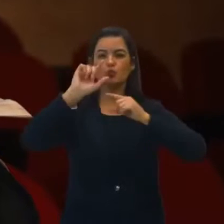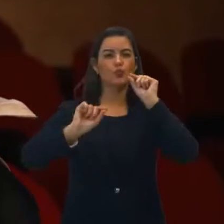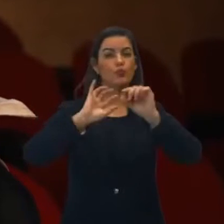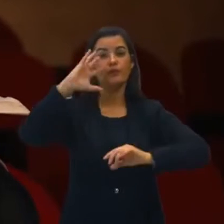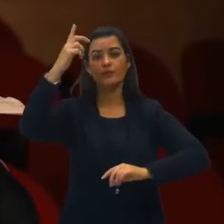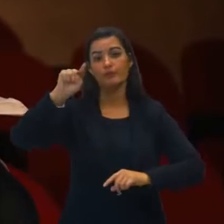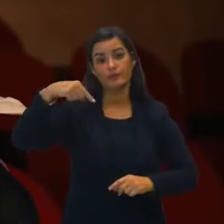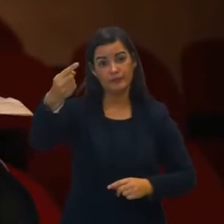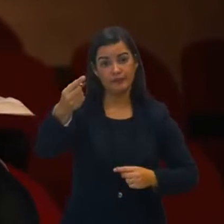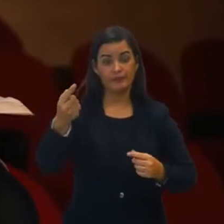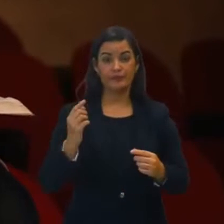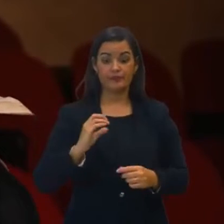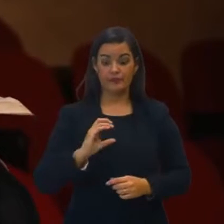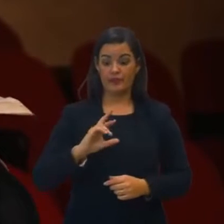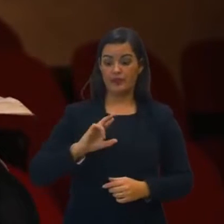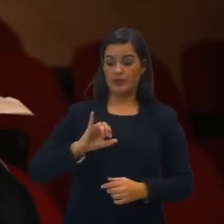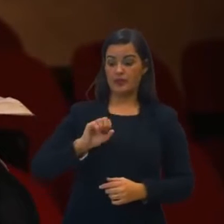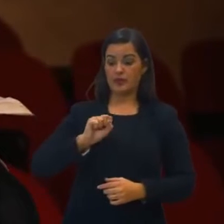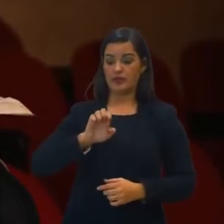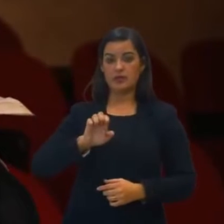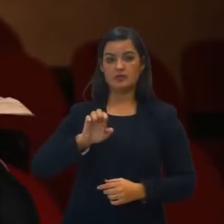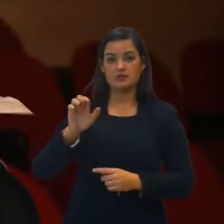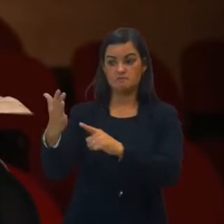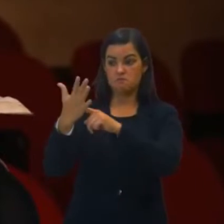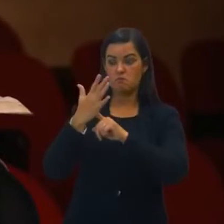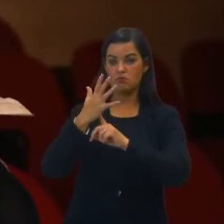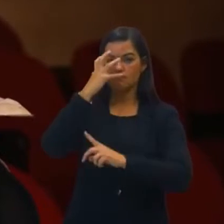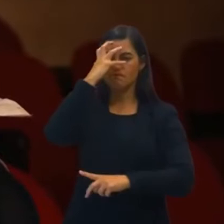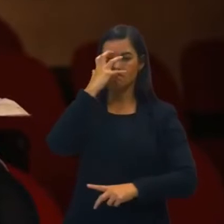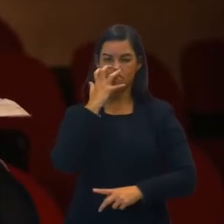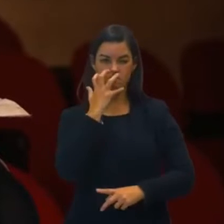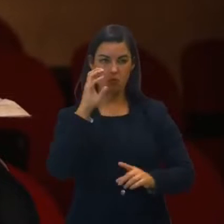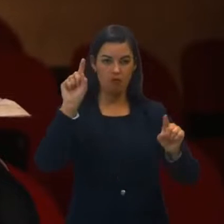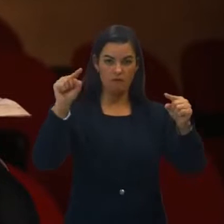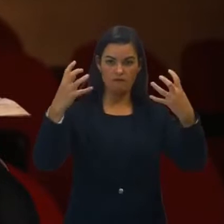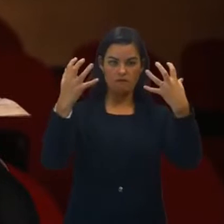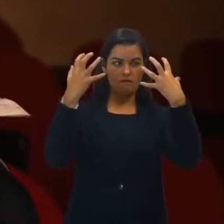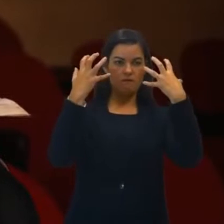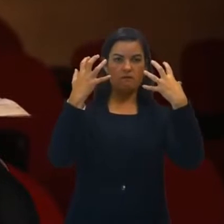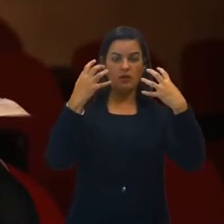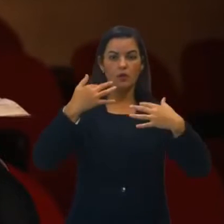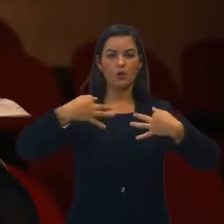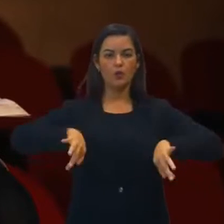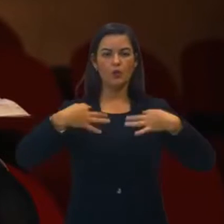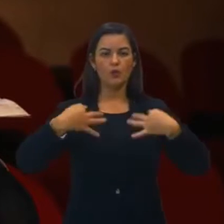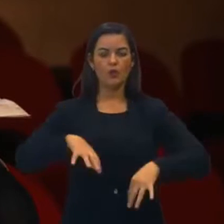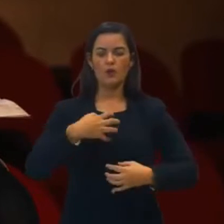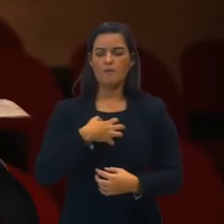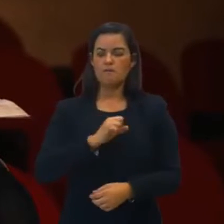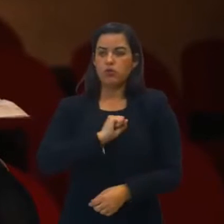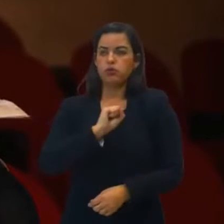A crise mostra para todos nós a sua carranca. A dor lateja e pulsa em nosso peito.